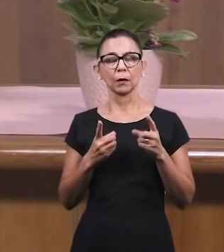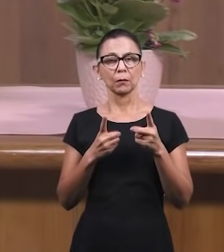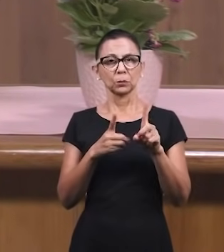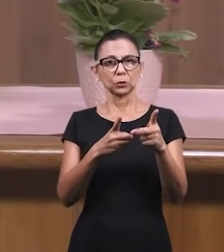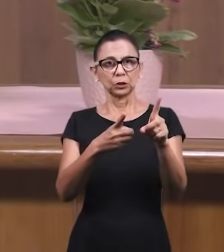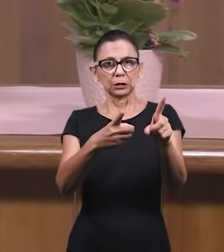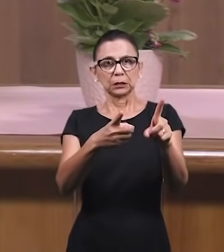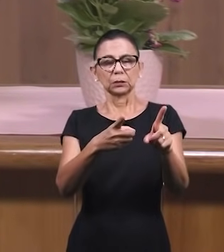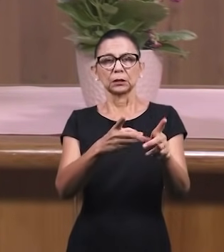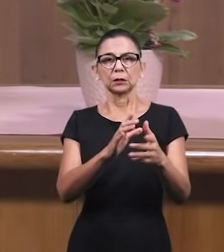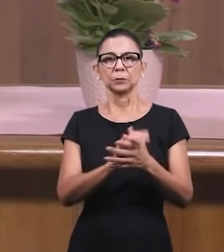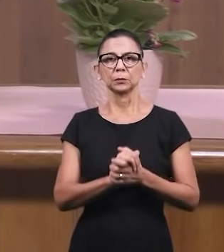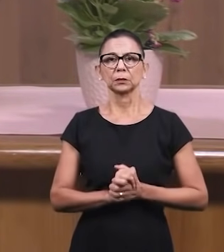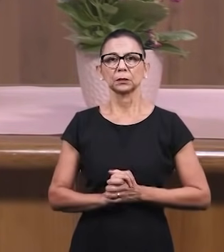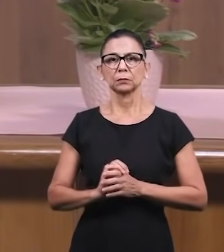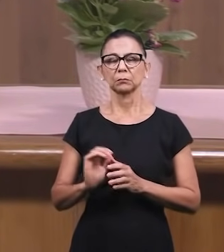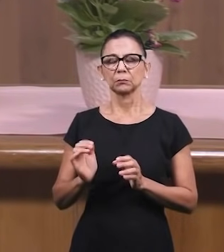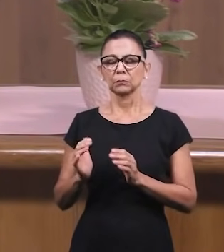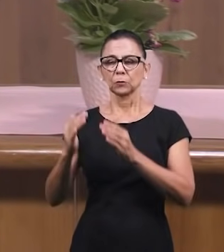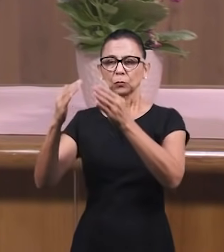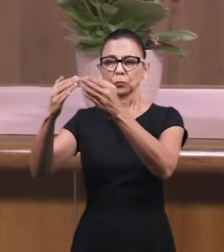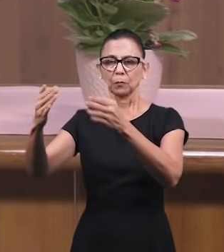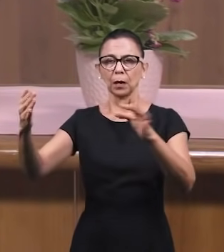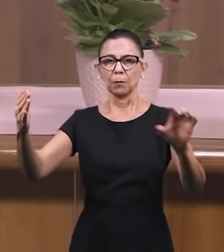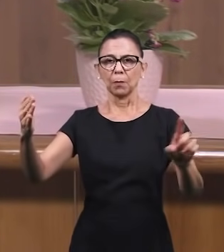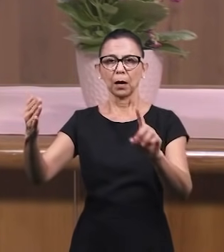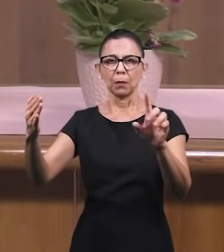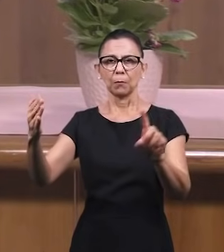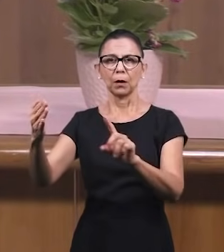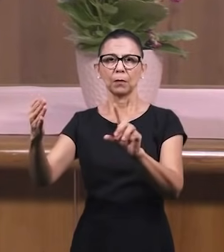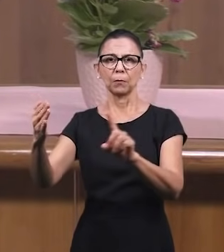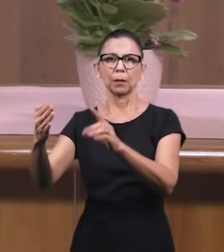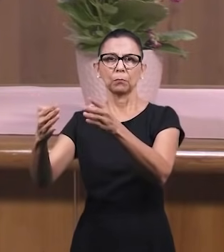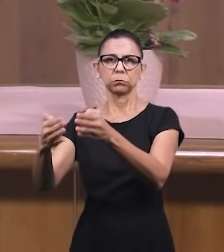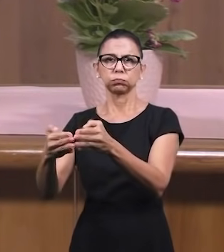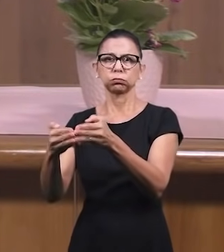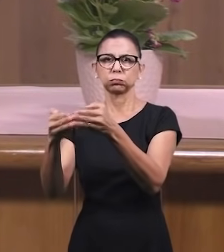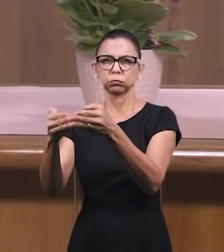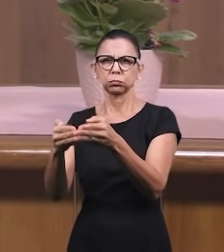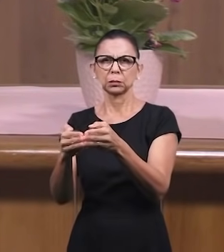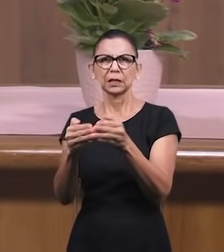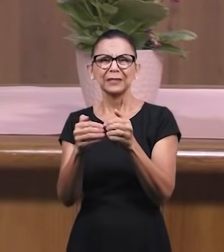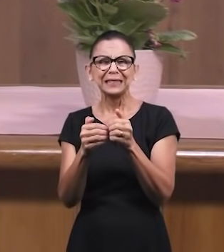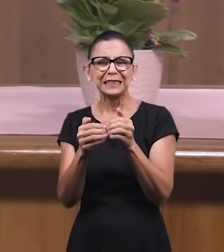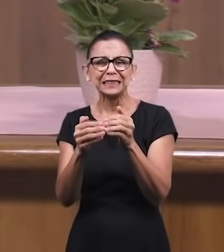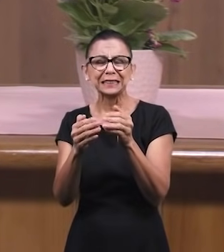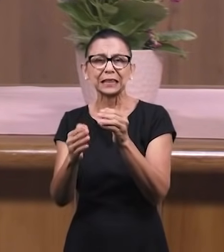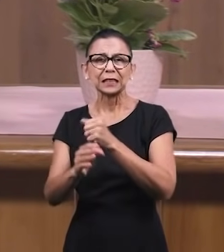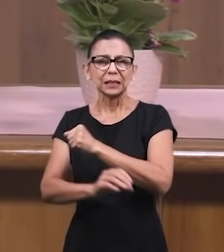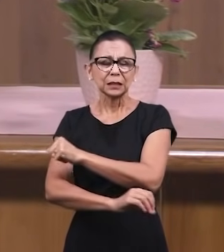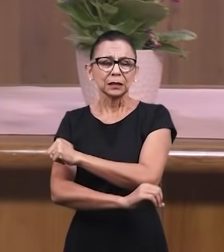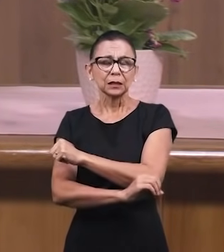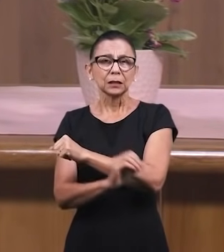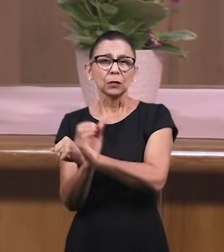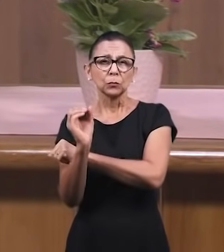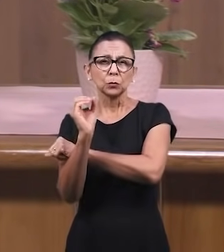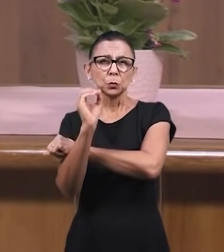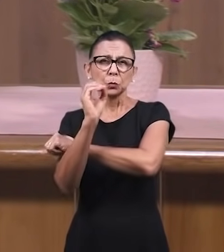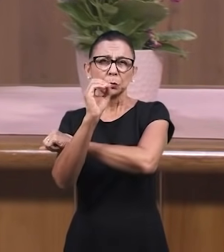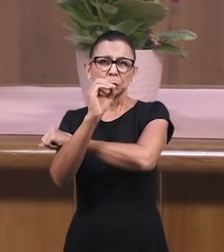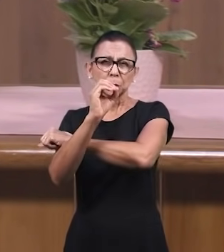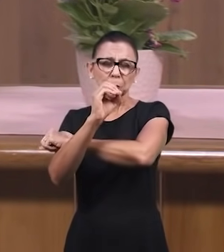diz que era já escuro, eles entram no barco no início da noite. Entre o milagre